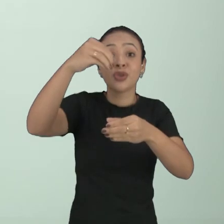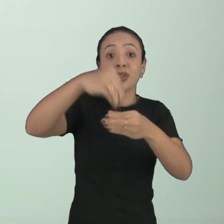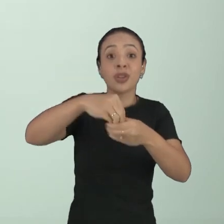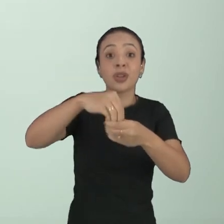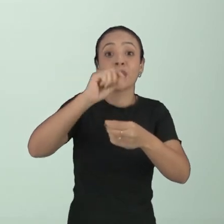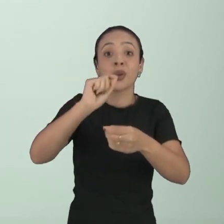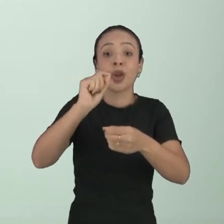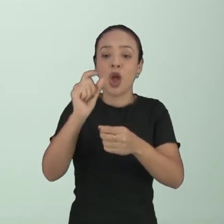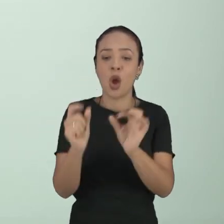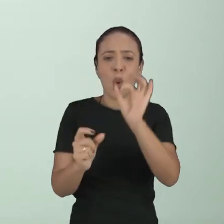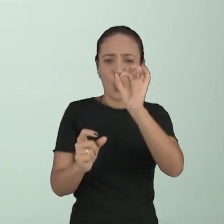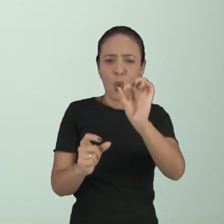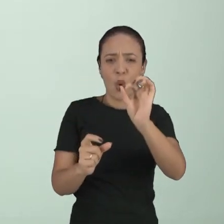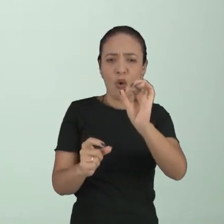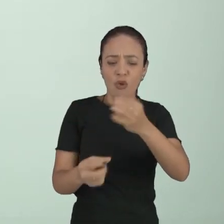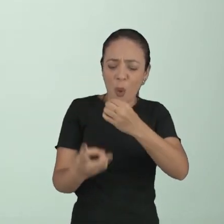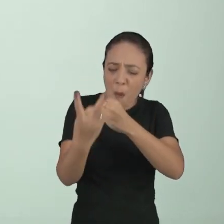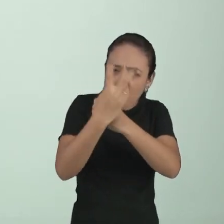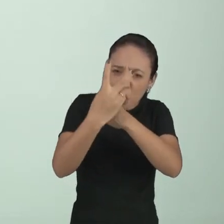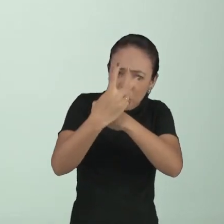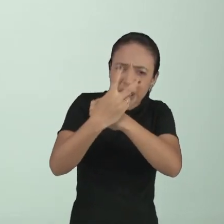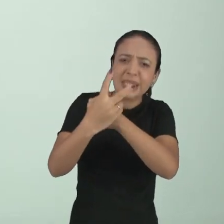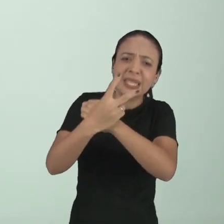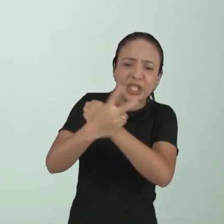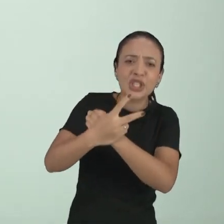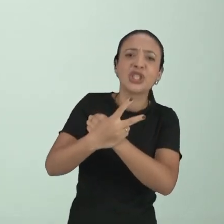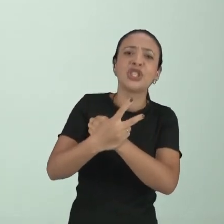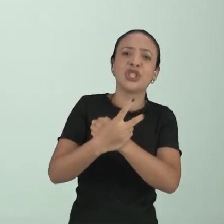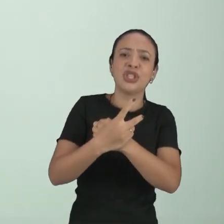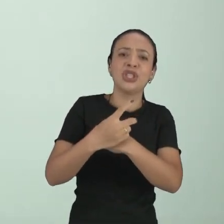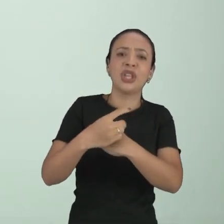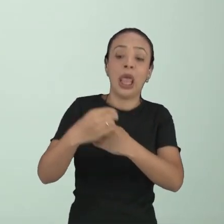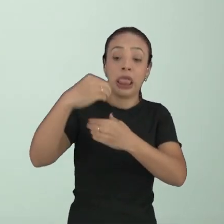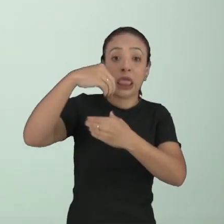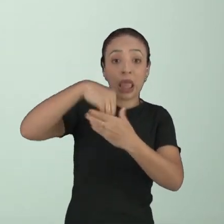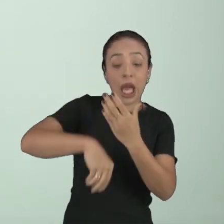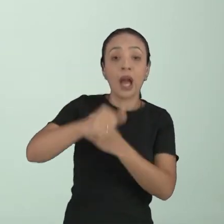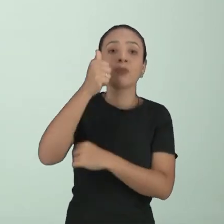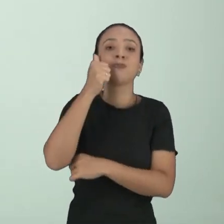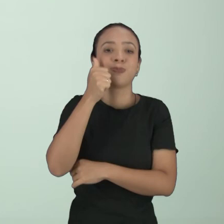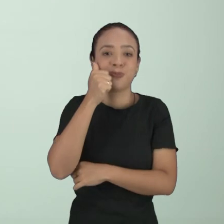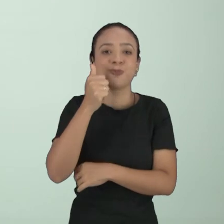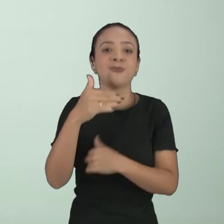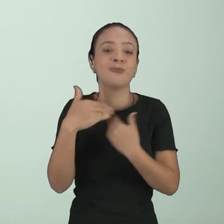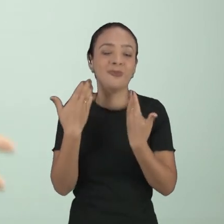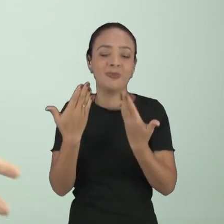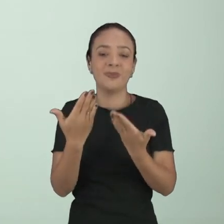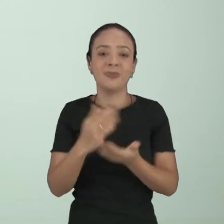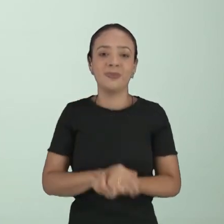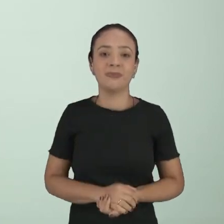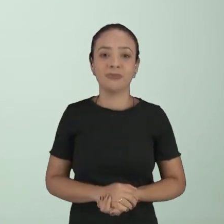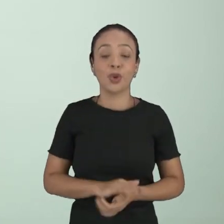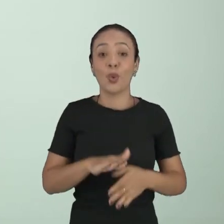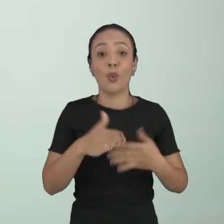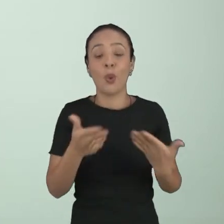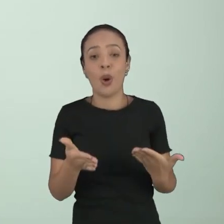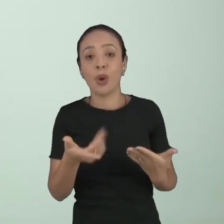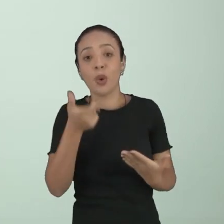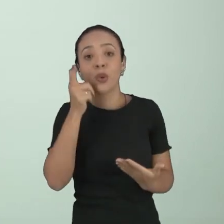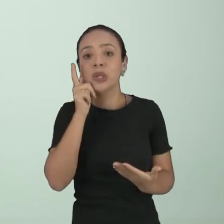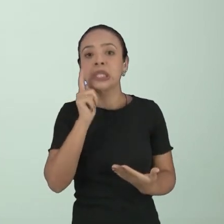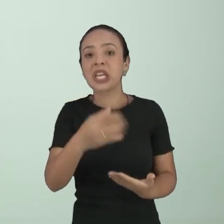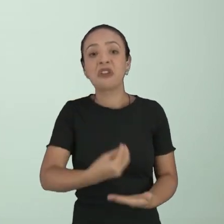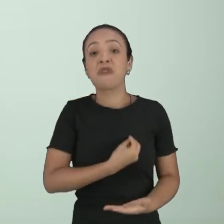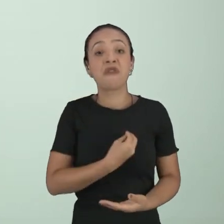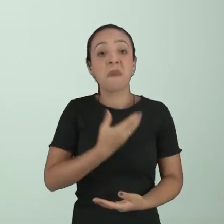em que o zigoto fica protegido, né, no aparelho reprodutor da fêmea, geralmente. Quem é que tem mais chances